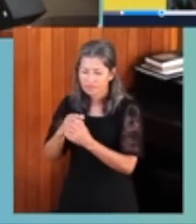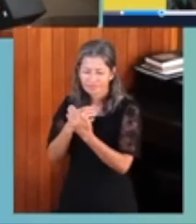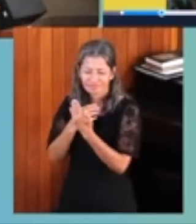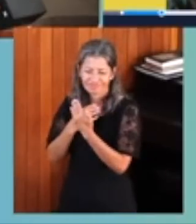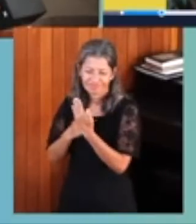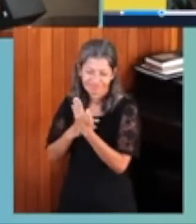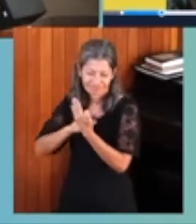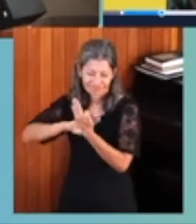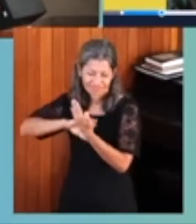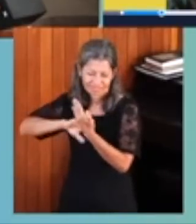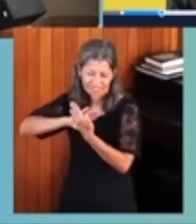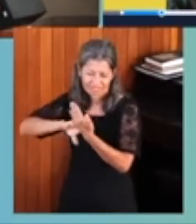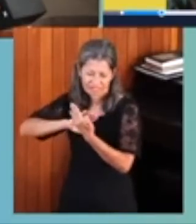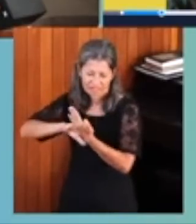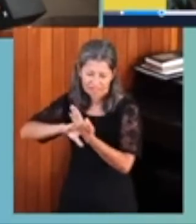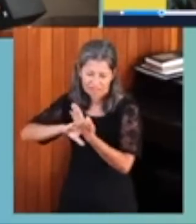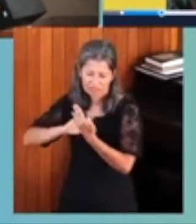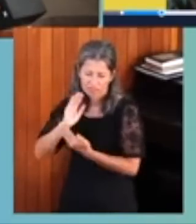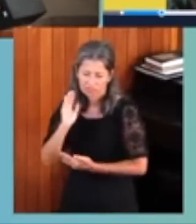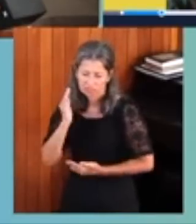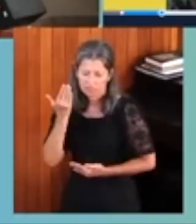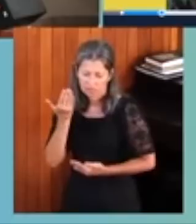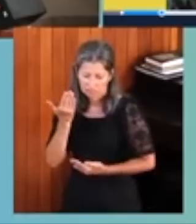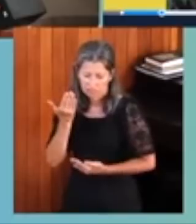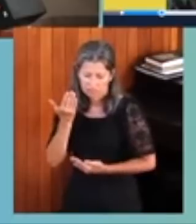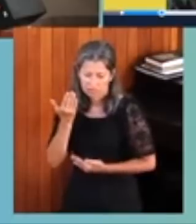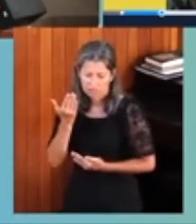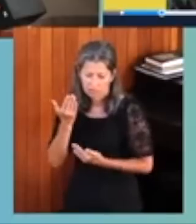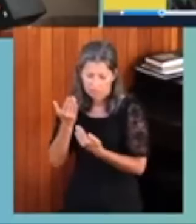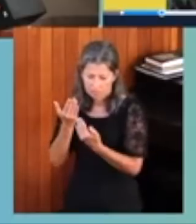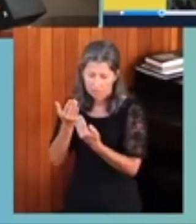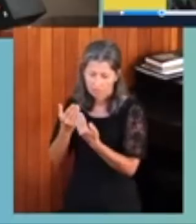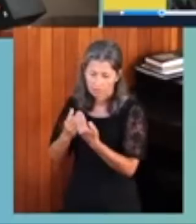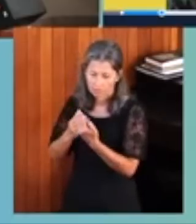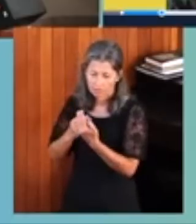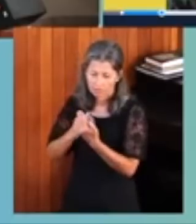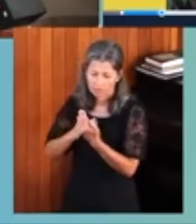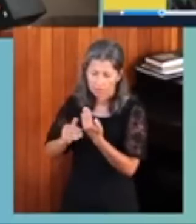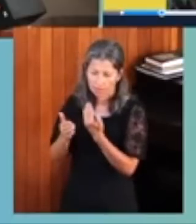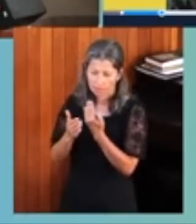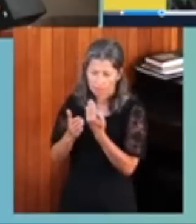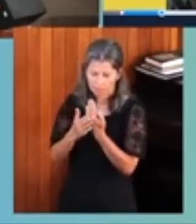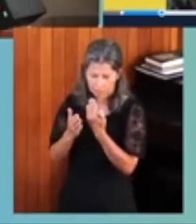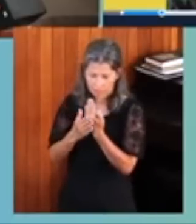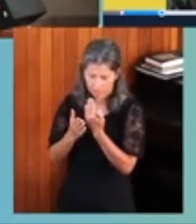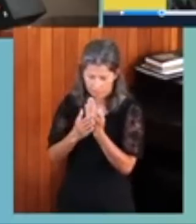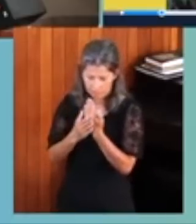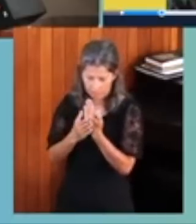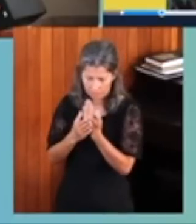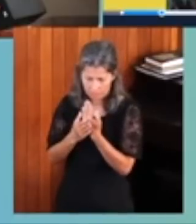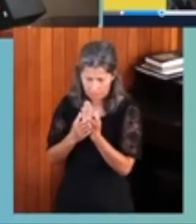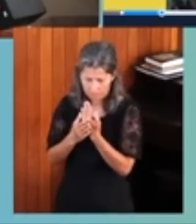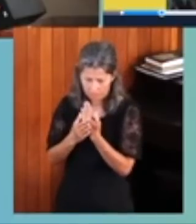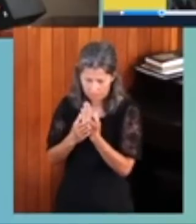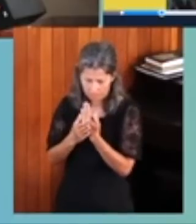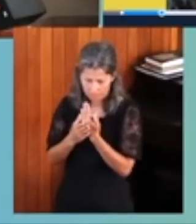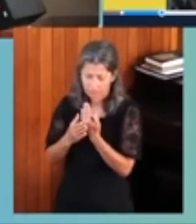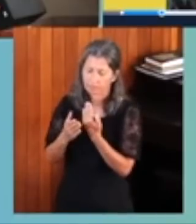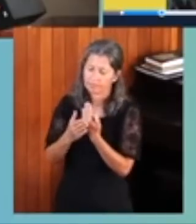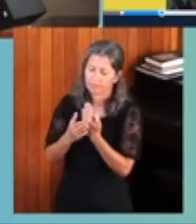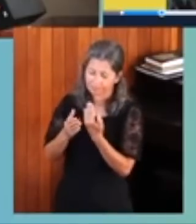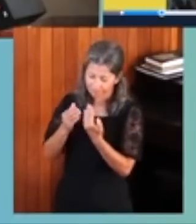agora, ironicamente, essa igreja que antes era perseguida, começa a perseguir. A igreja oficial, a igreja romana, que herda,